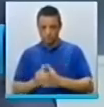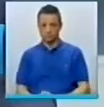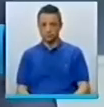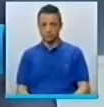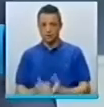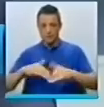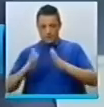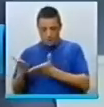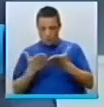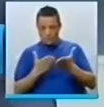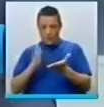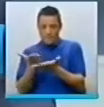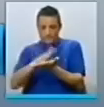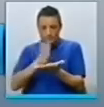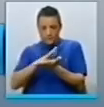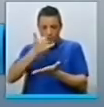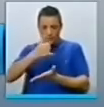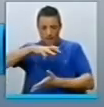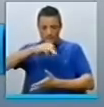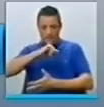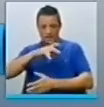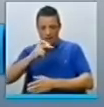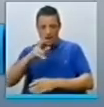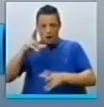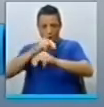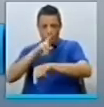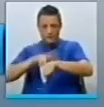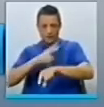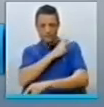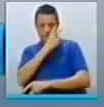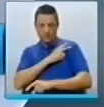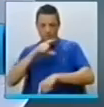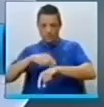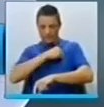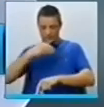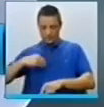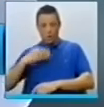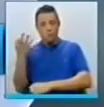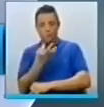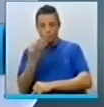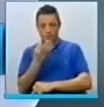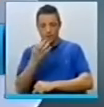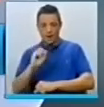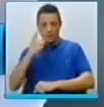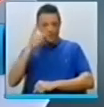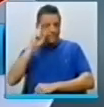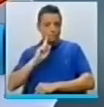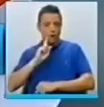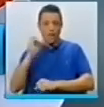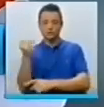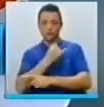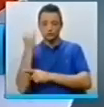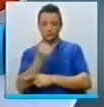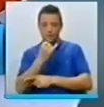a minha convidada nesta página 2is Maria Amélia Ferreira ela é a nova diretora da faculdade da Medicina do porto aliás é a primeira mulher a liderar esta instituição